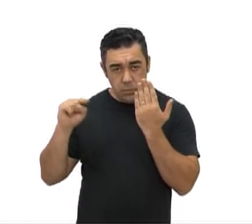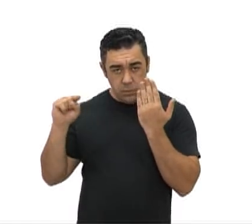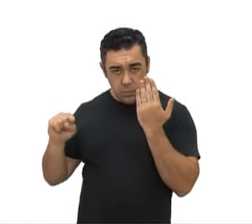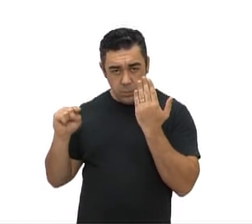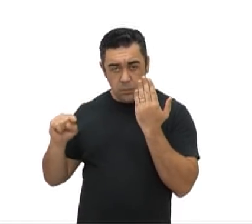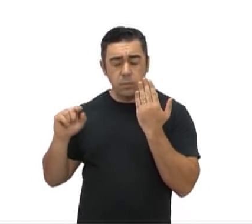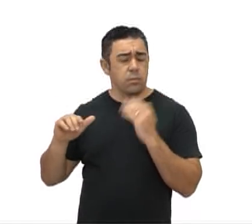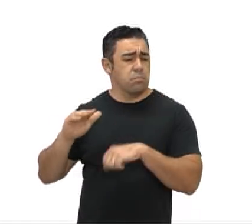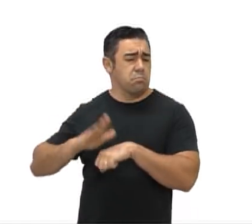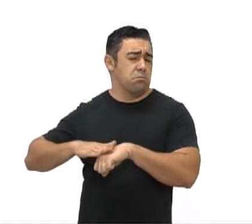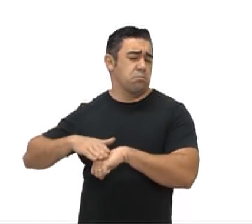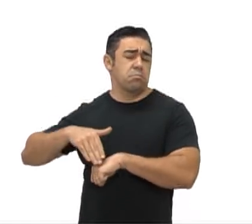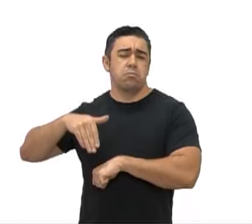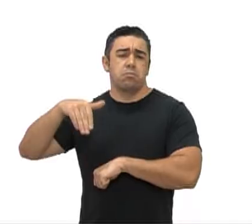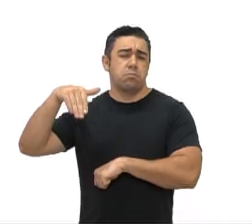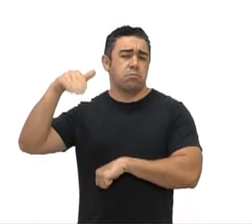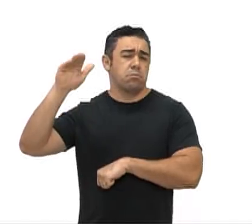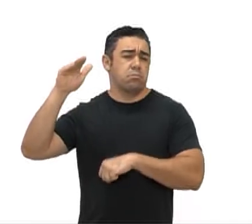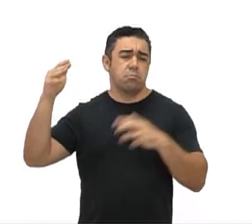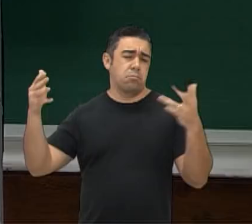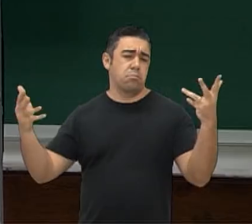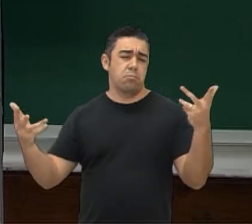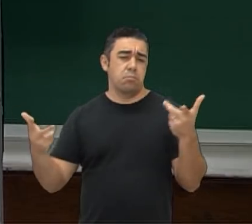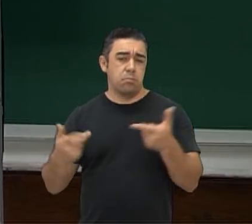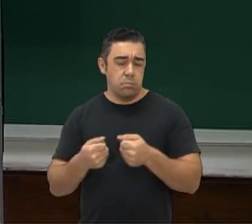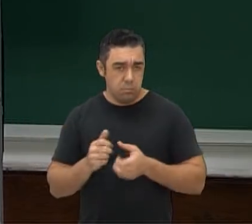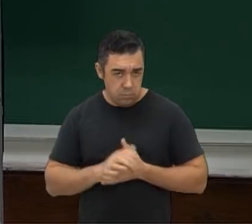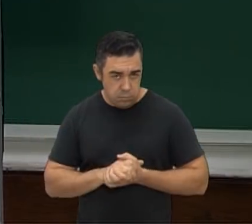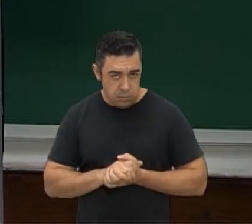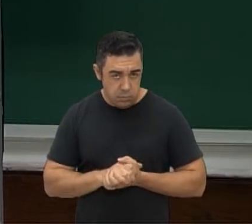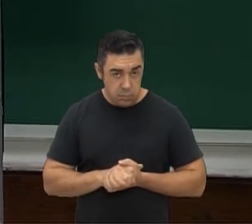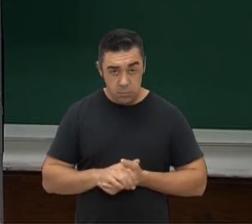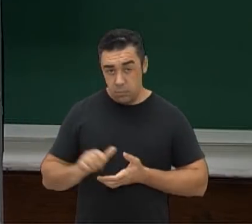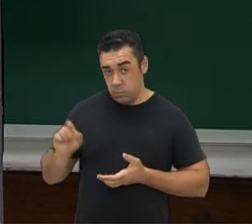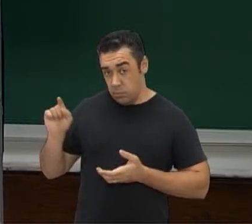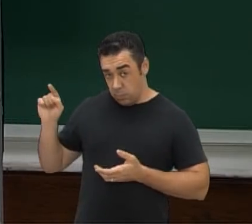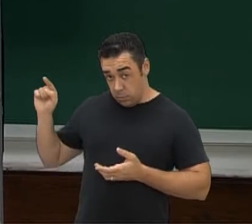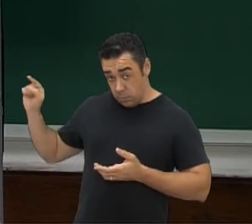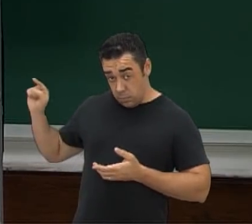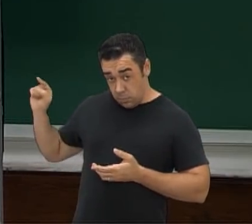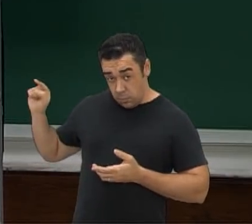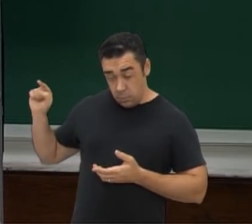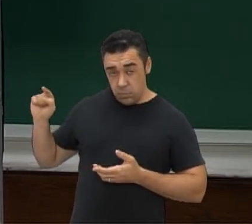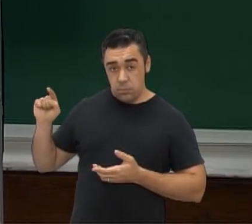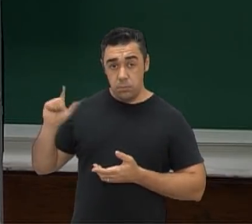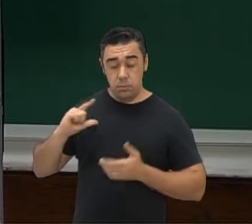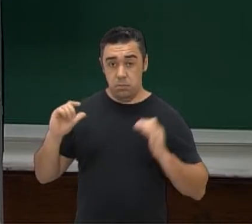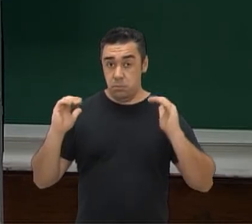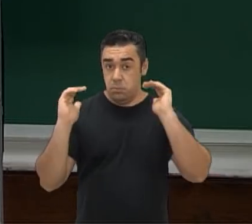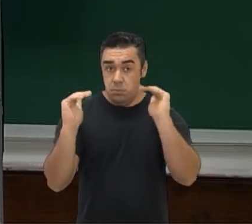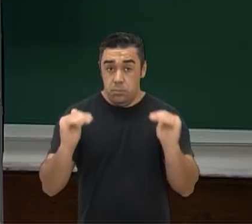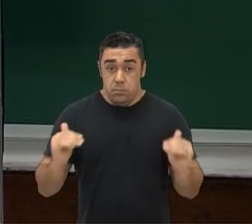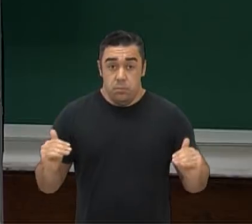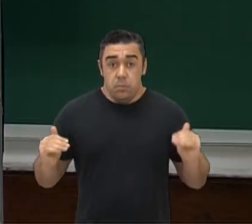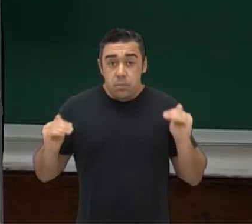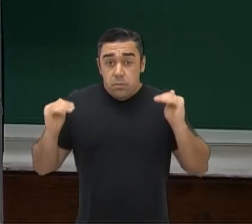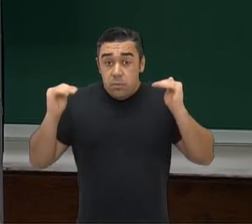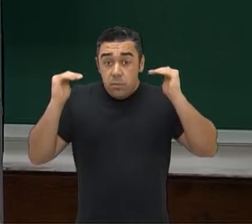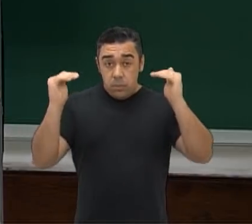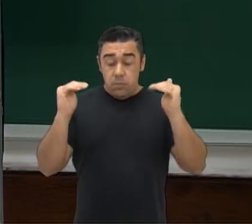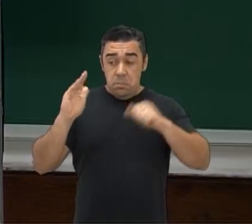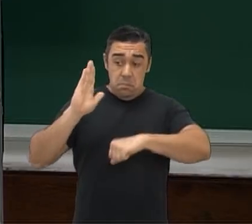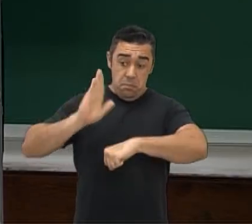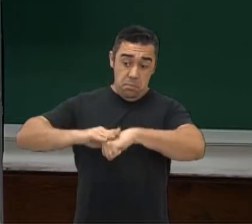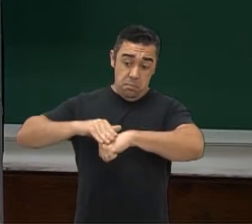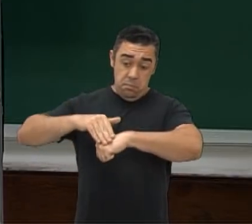mais maravilhoso. Então, quando eu tenho aqui um elemento sendo engrandecido, mais